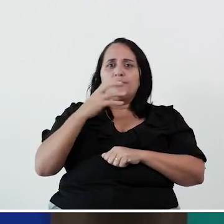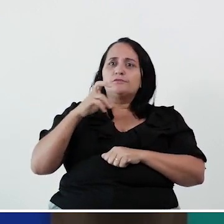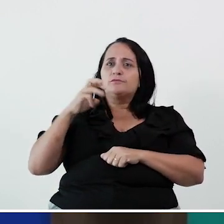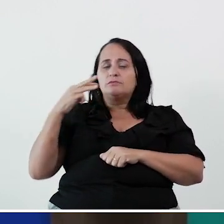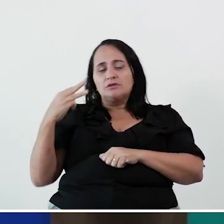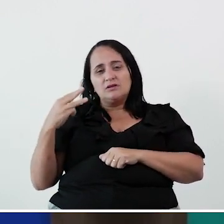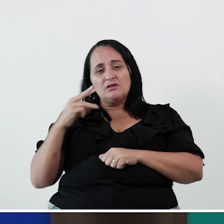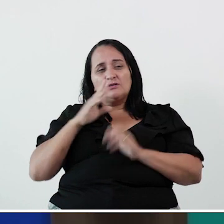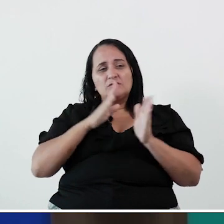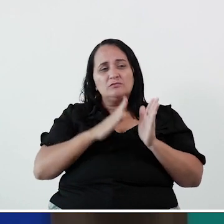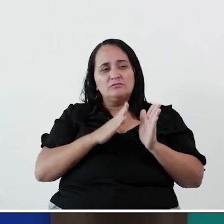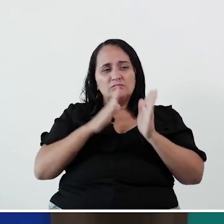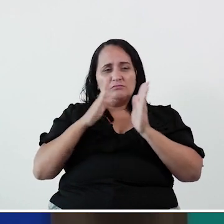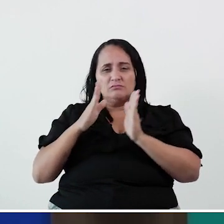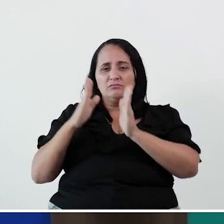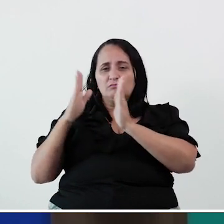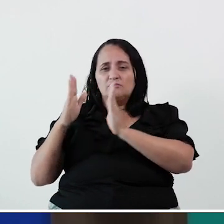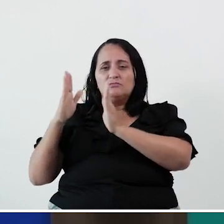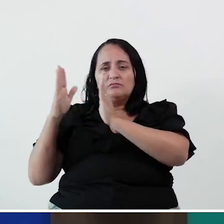que o período é